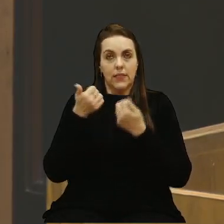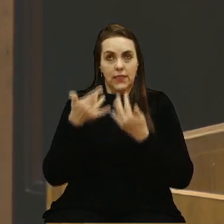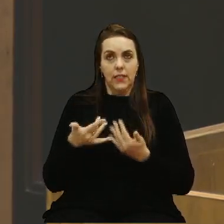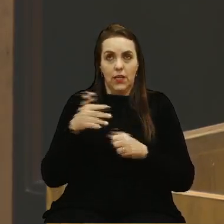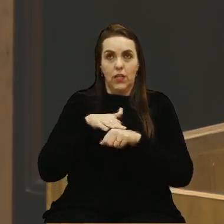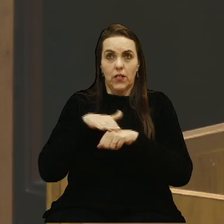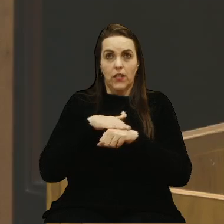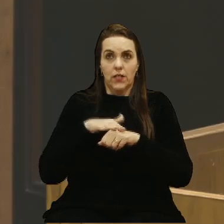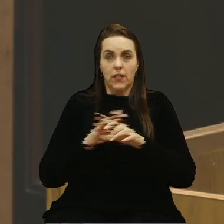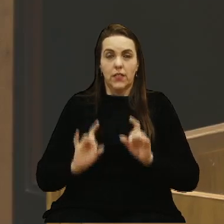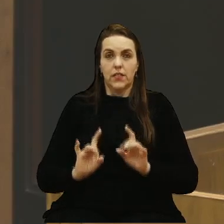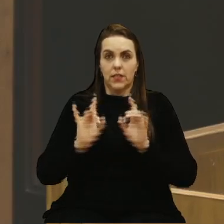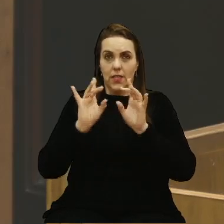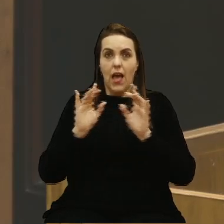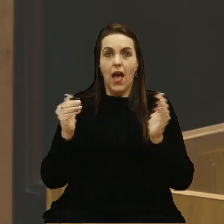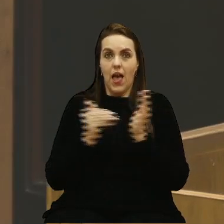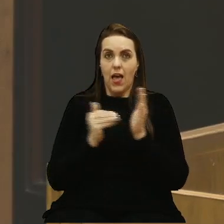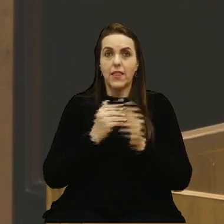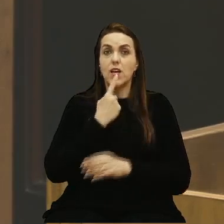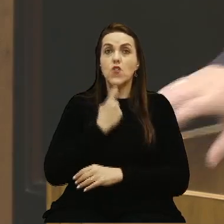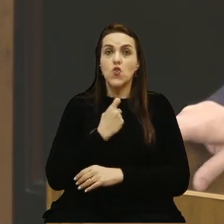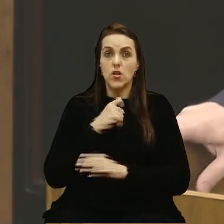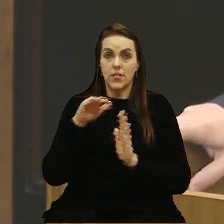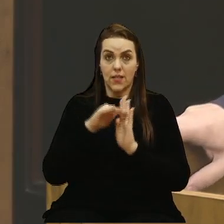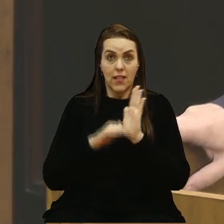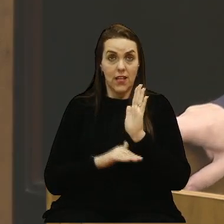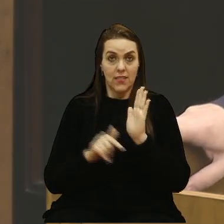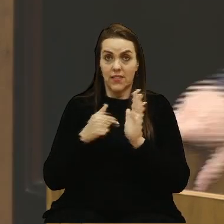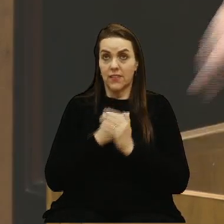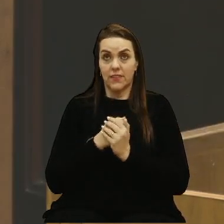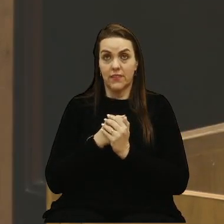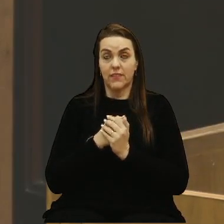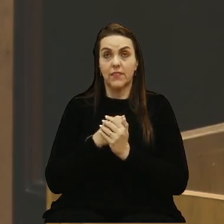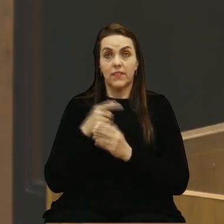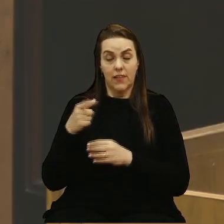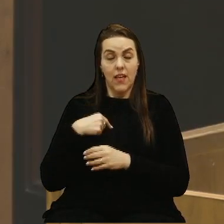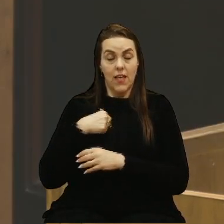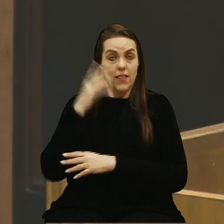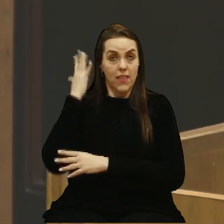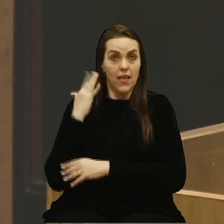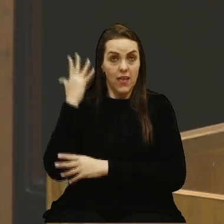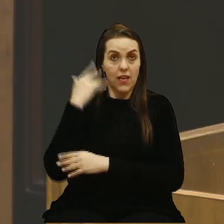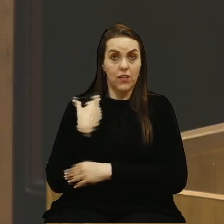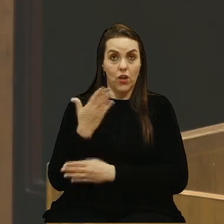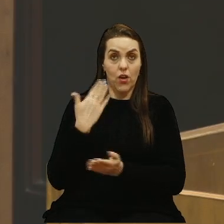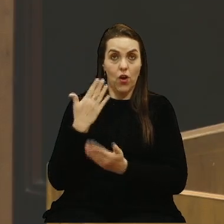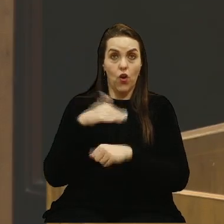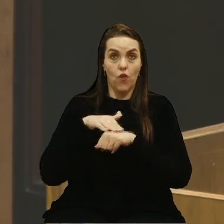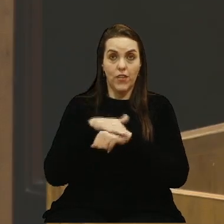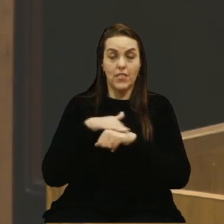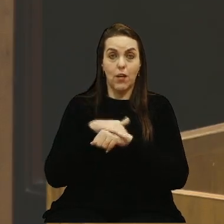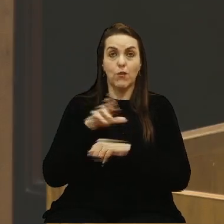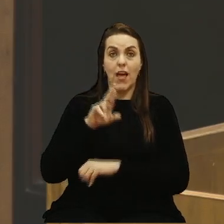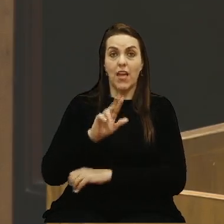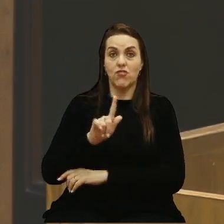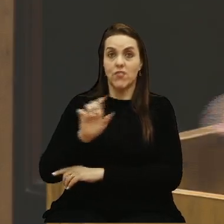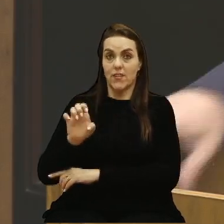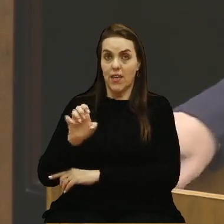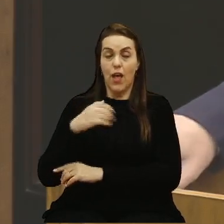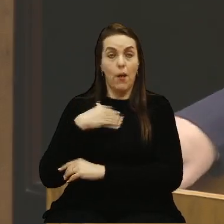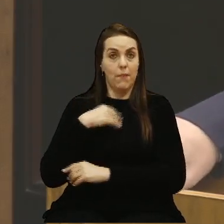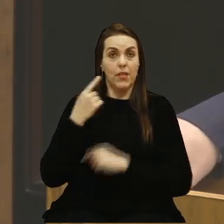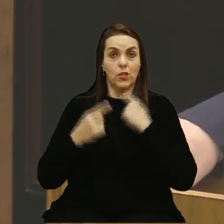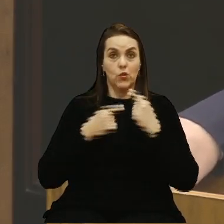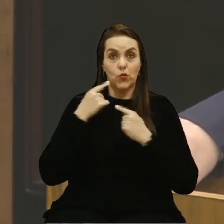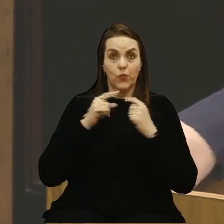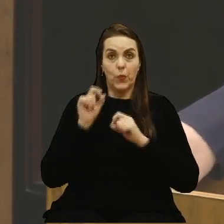em especial, até a vereadora Rose Frigieri está na lista, a vereadora Daiane, eu e a senhora conversamos em diversas oportunidades sobre a RGE. E a minha suspeita, quando